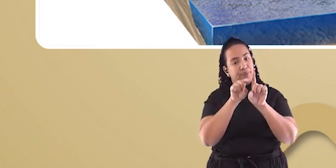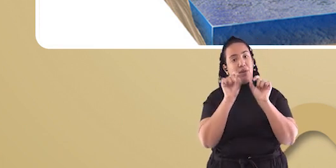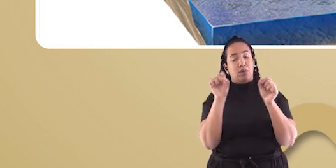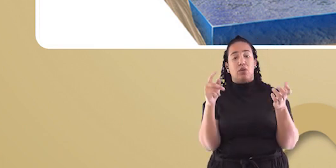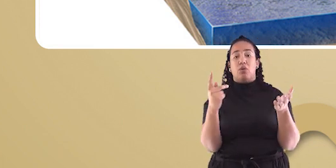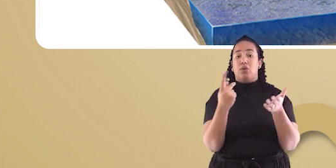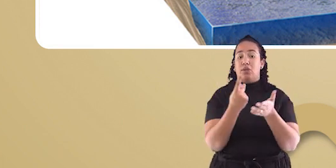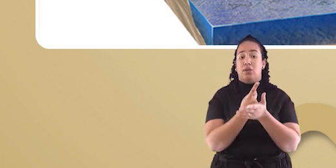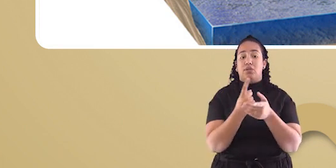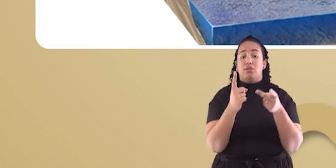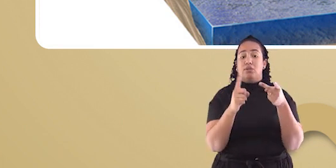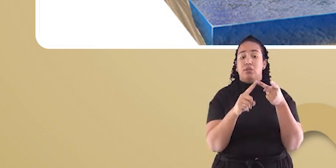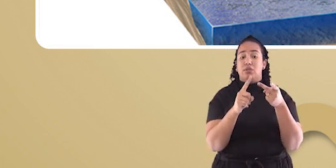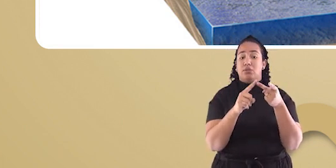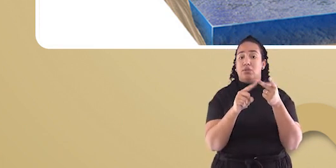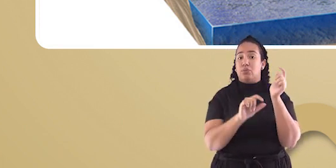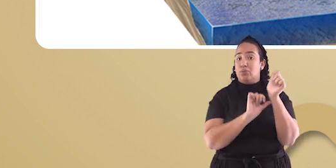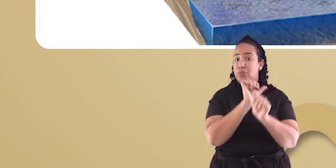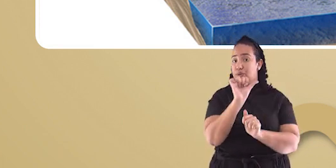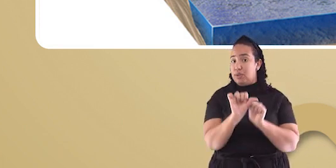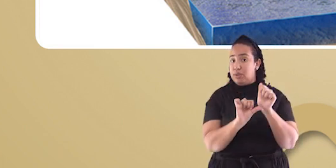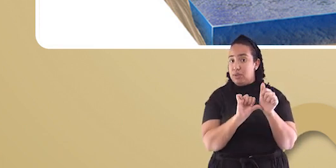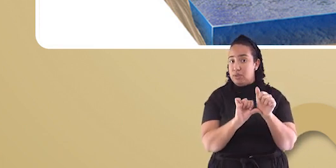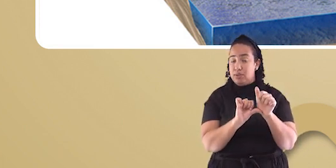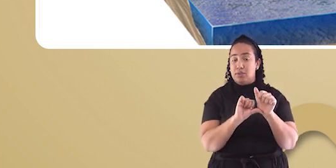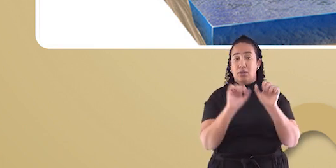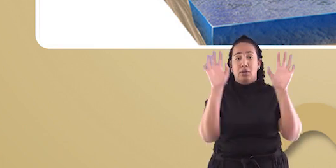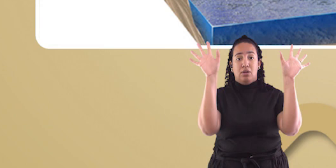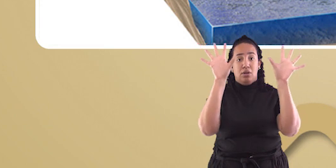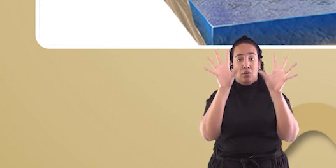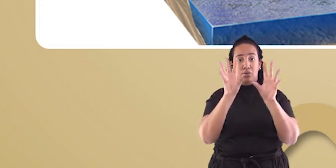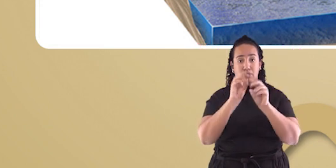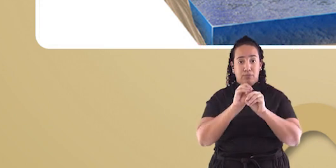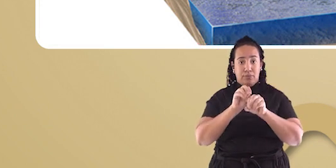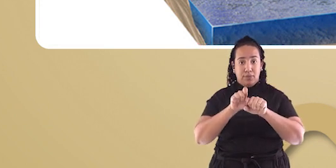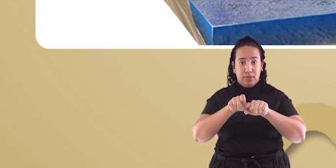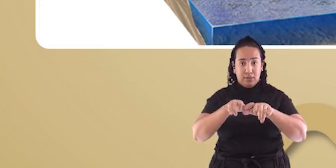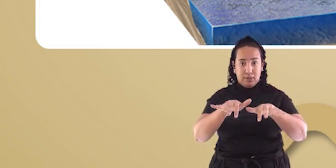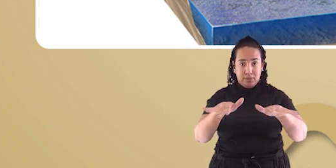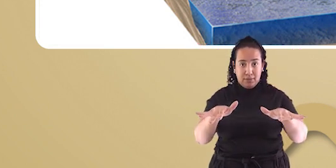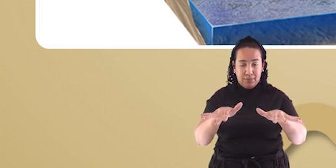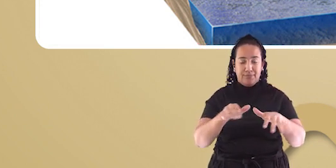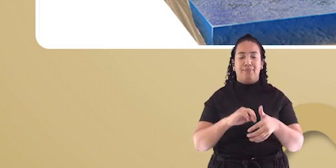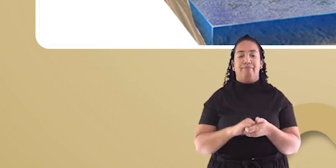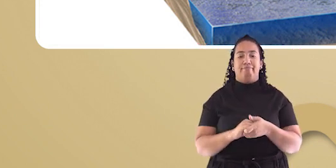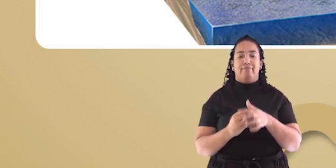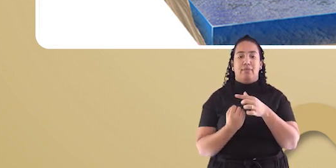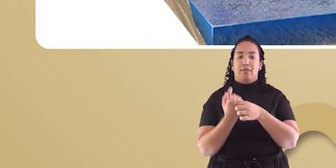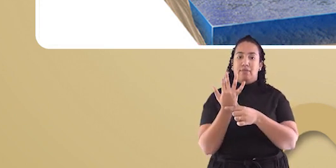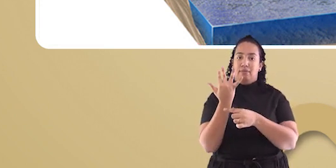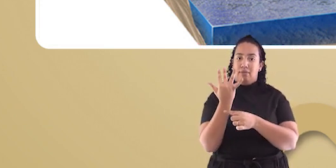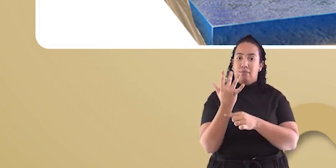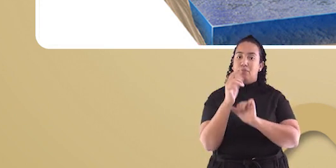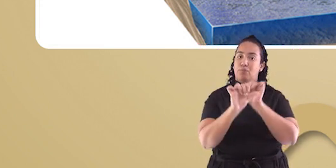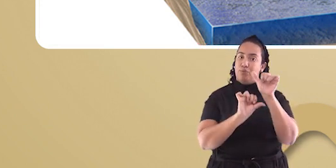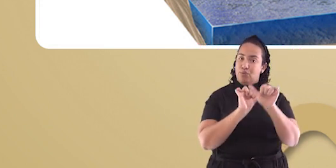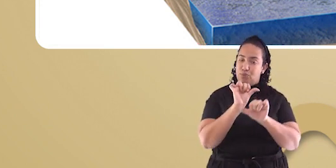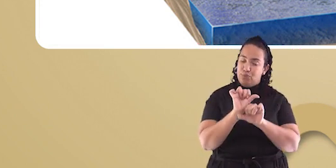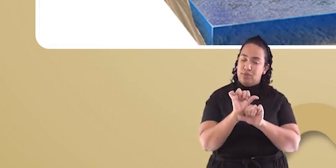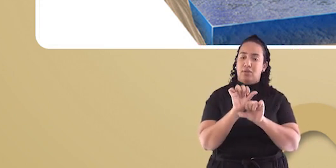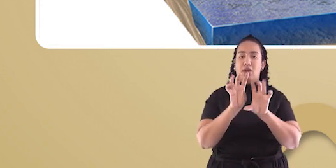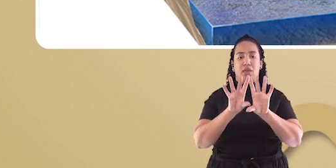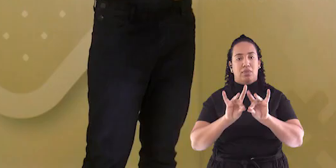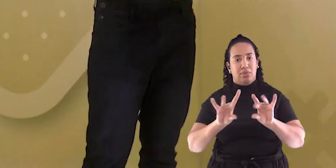ocorre a nossa segunda transformação de estado físico, que é a condensação. O vapor de água volta ao estado líquido, formando